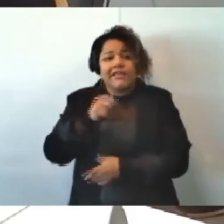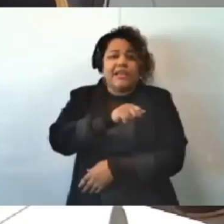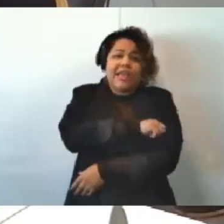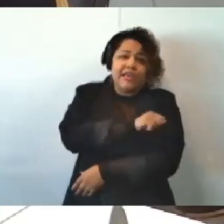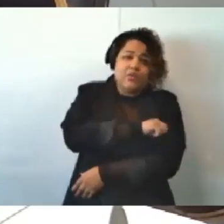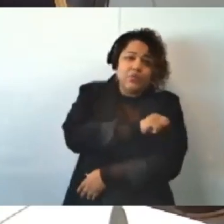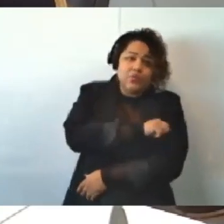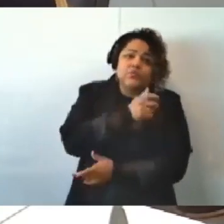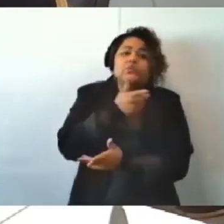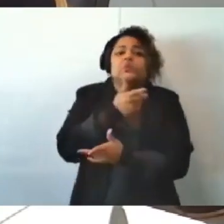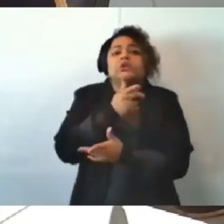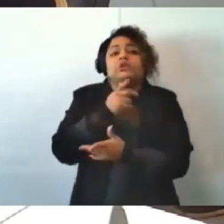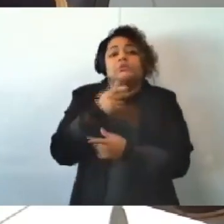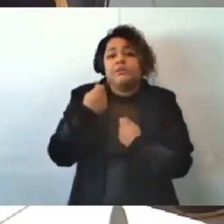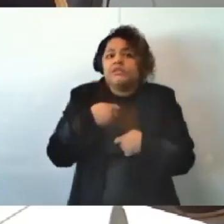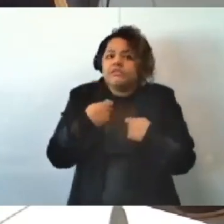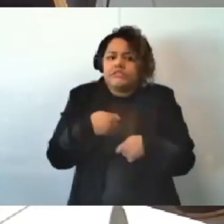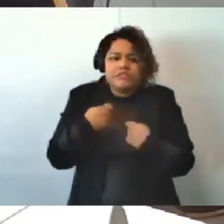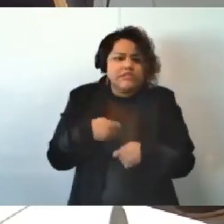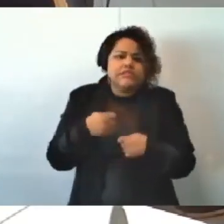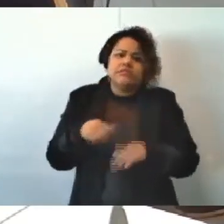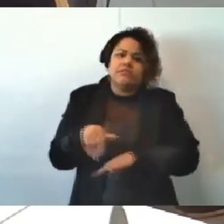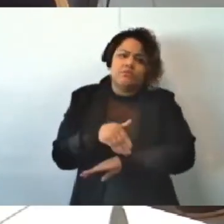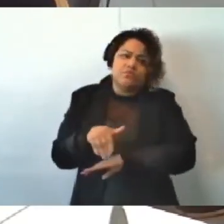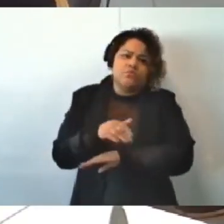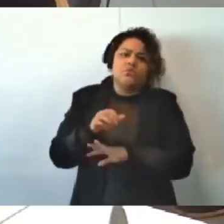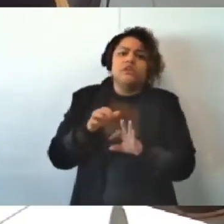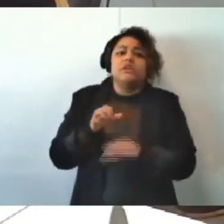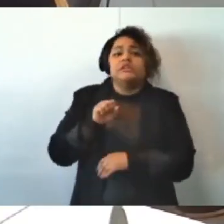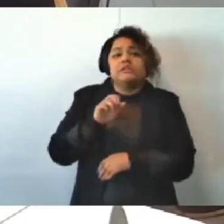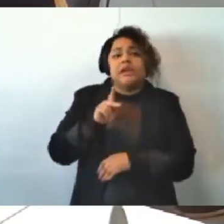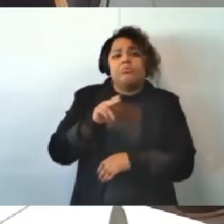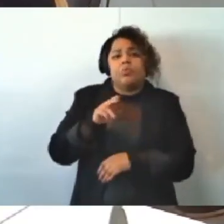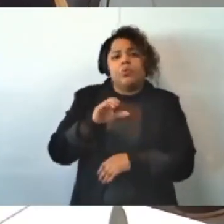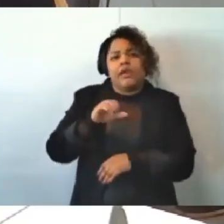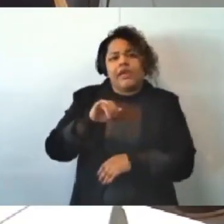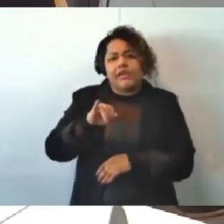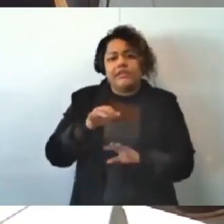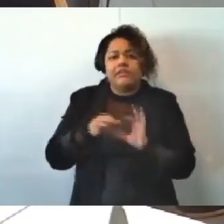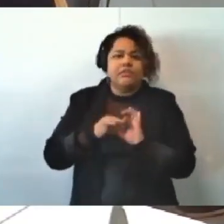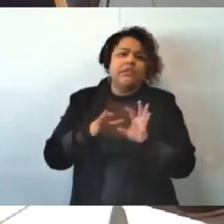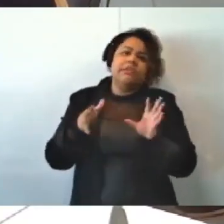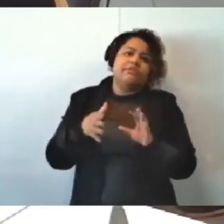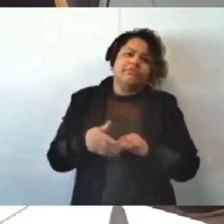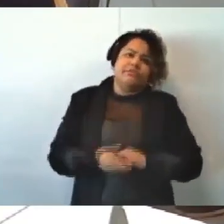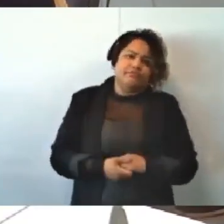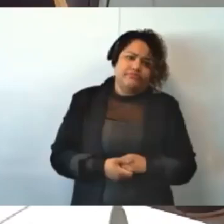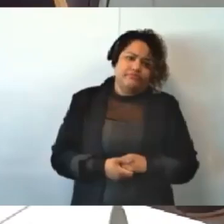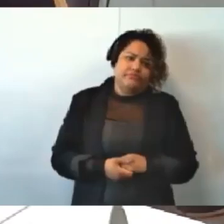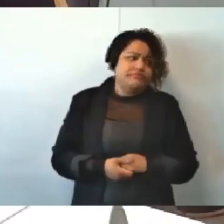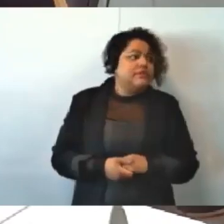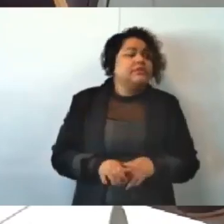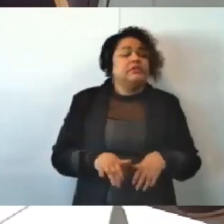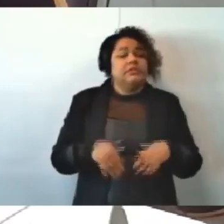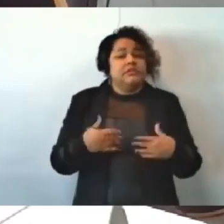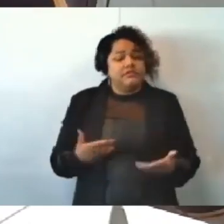Sapucaí liberada para acesso e desvios. O fechamento dessa via poderá comprometer